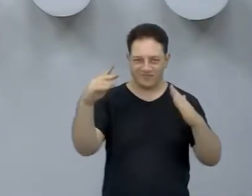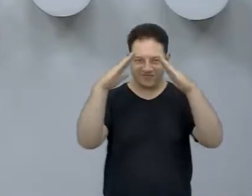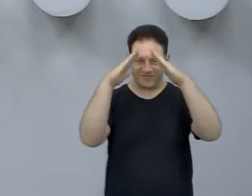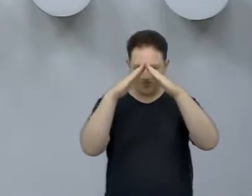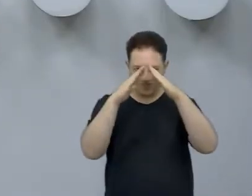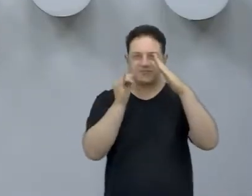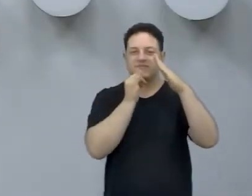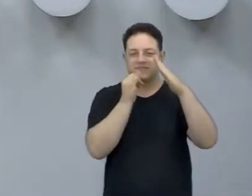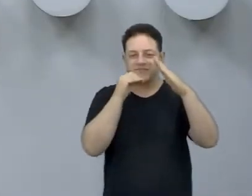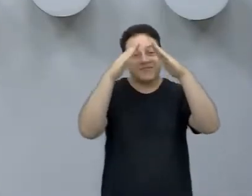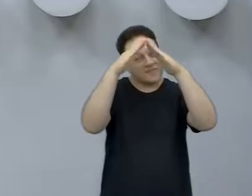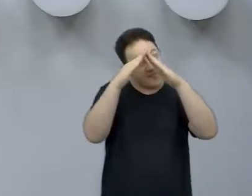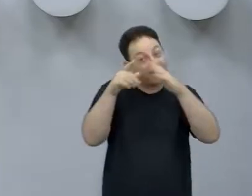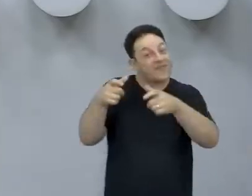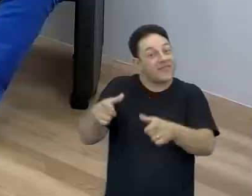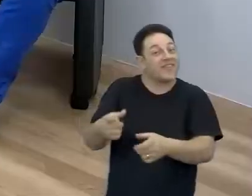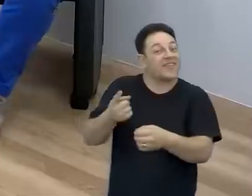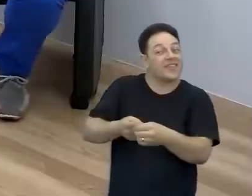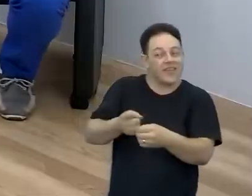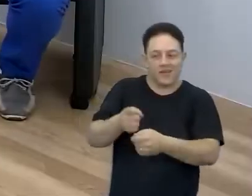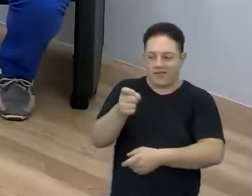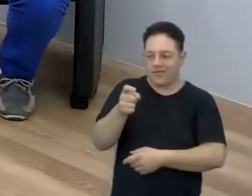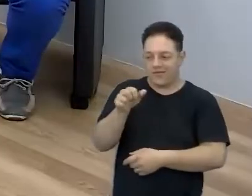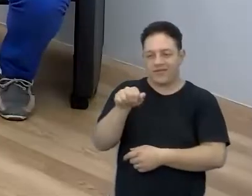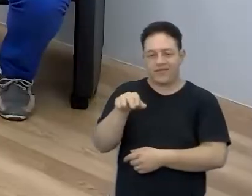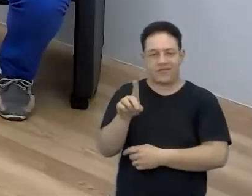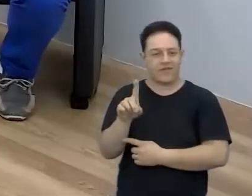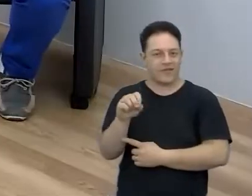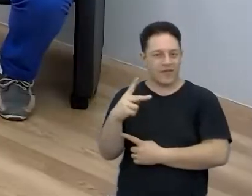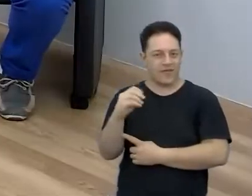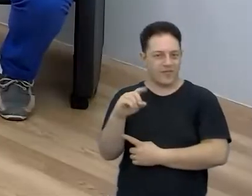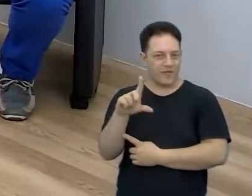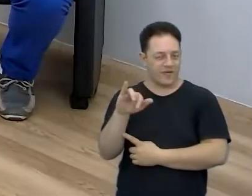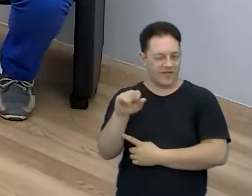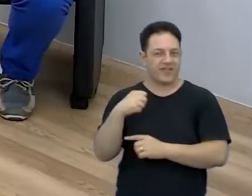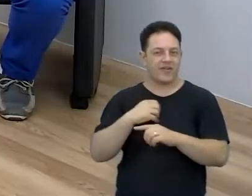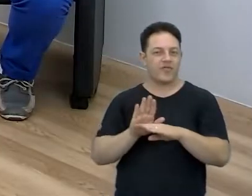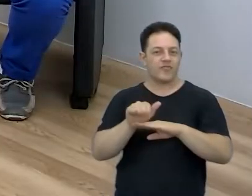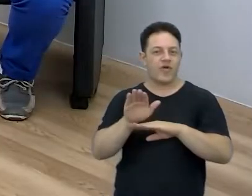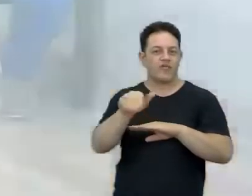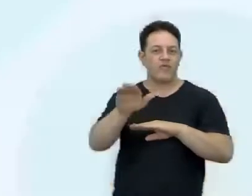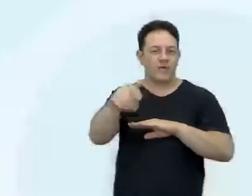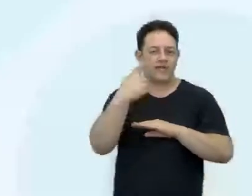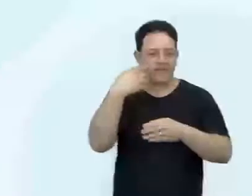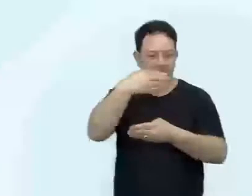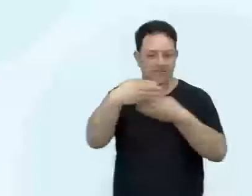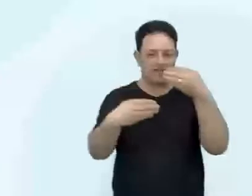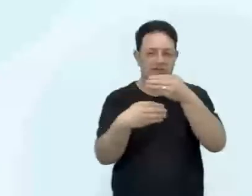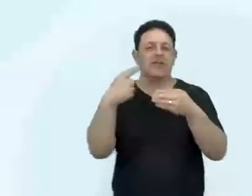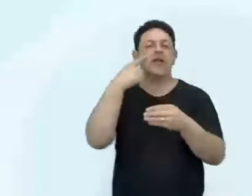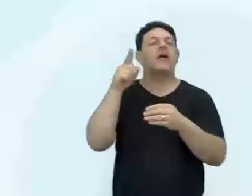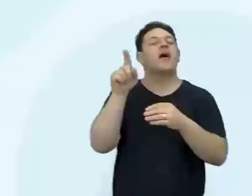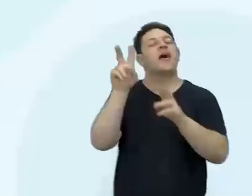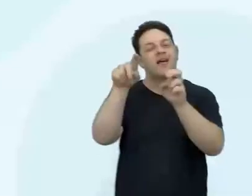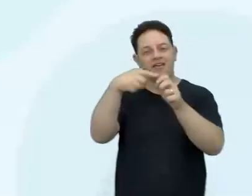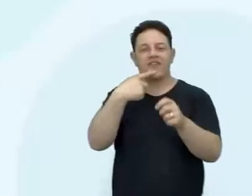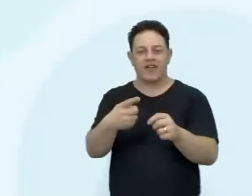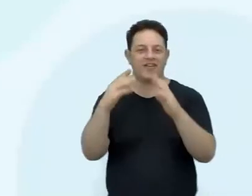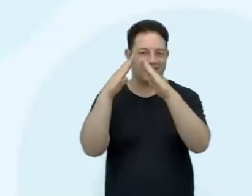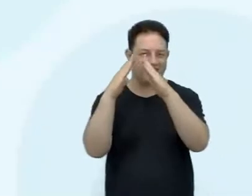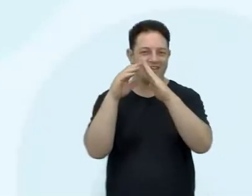de Xandópolis, eu vou pular um pouquinho mais para frente nos slides, porque assim, antes de falar da casinha,